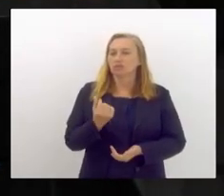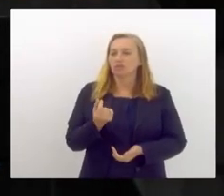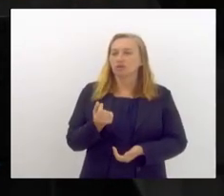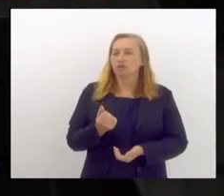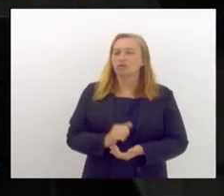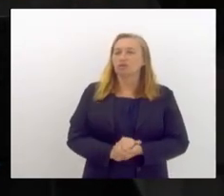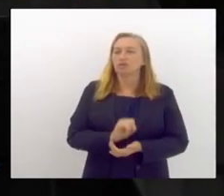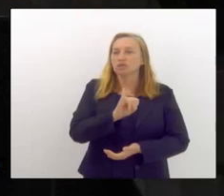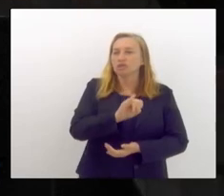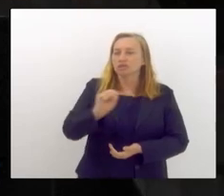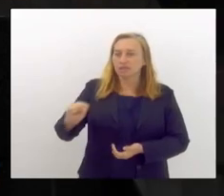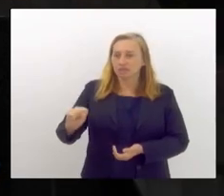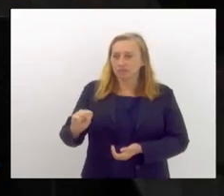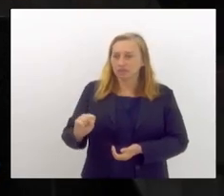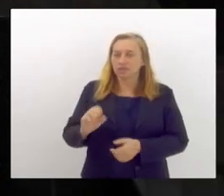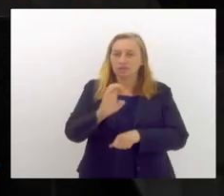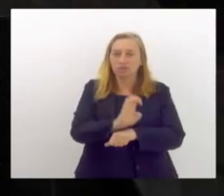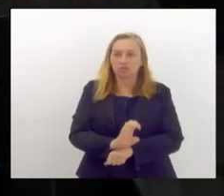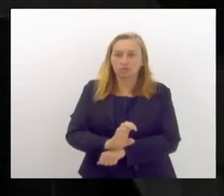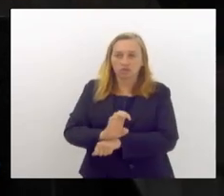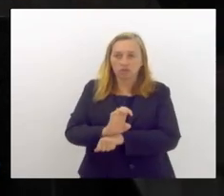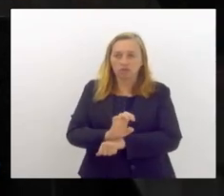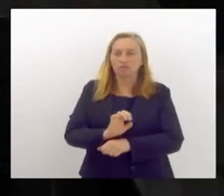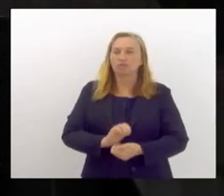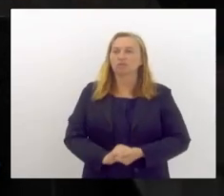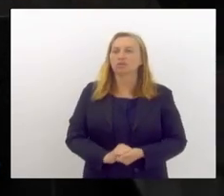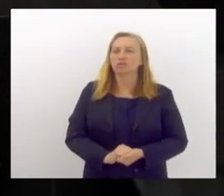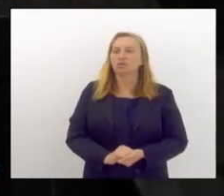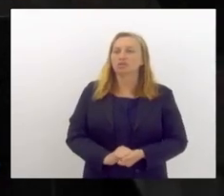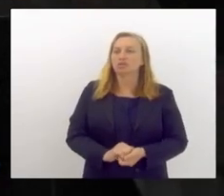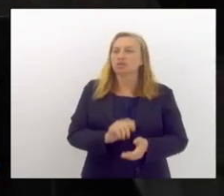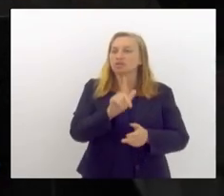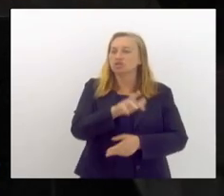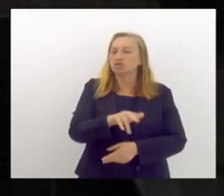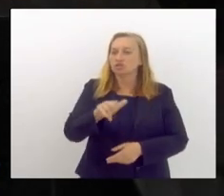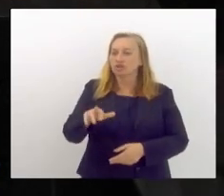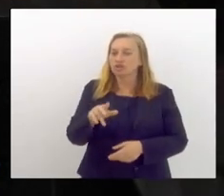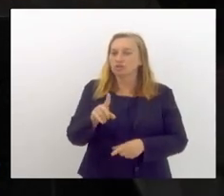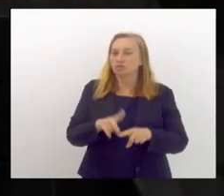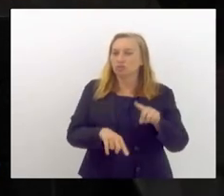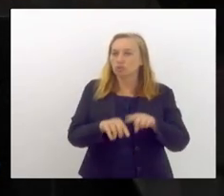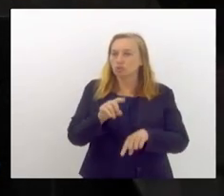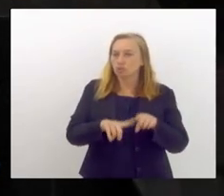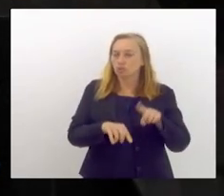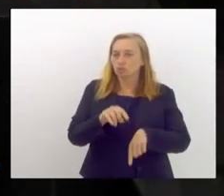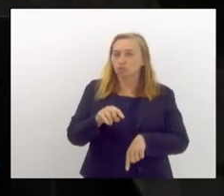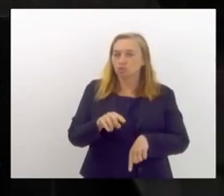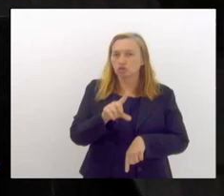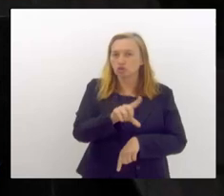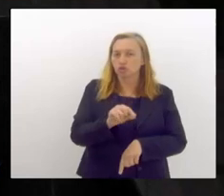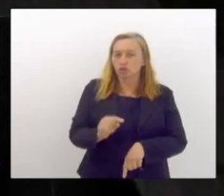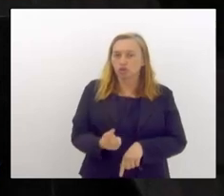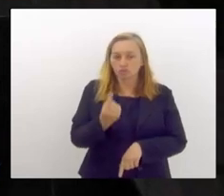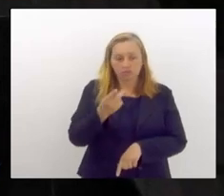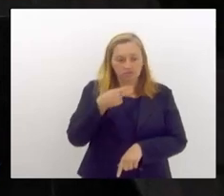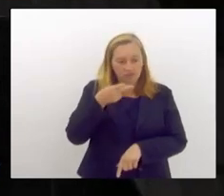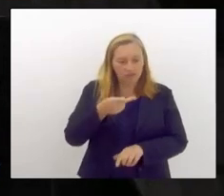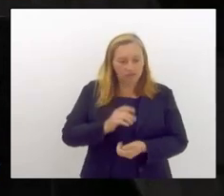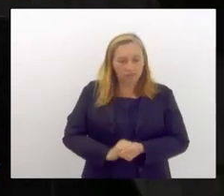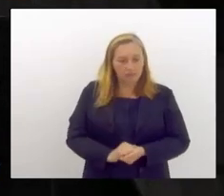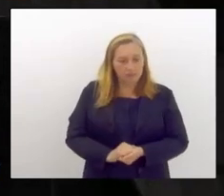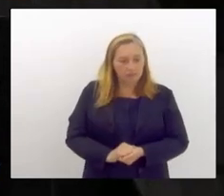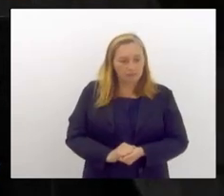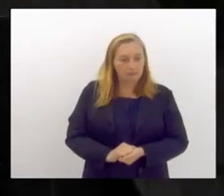de ICMS do Estado de diversos produtos. Um deles foi